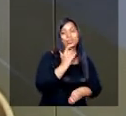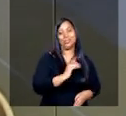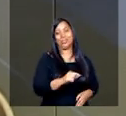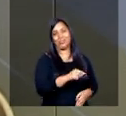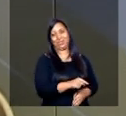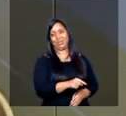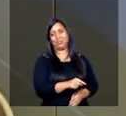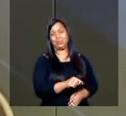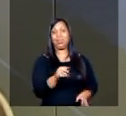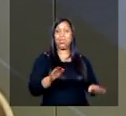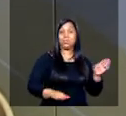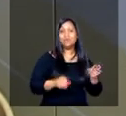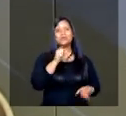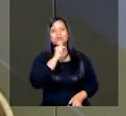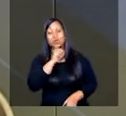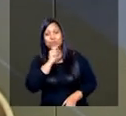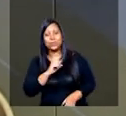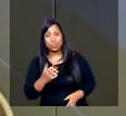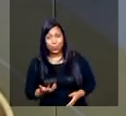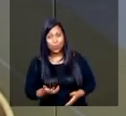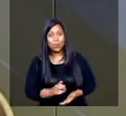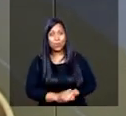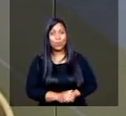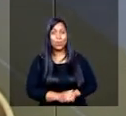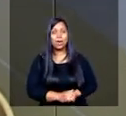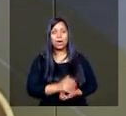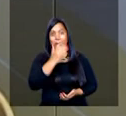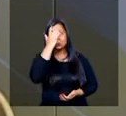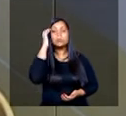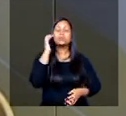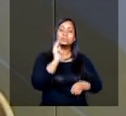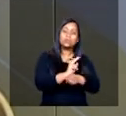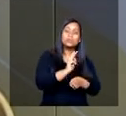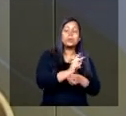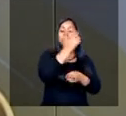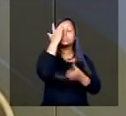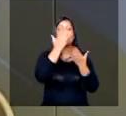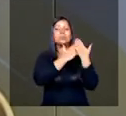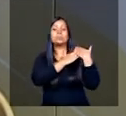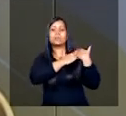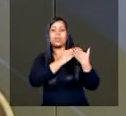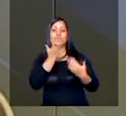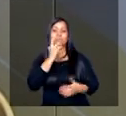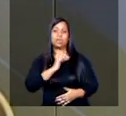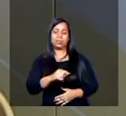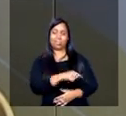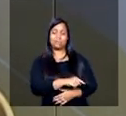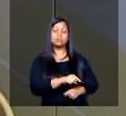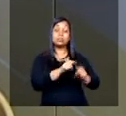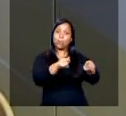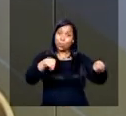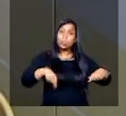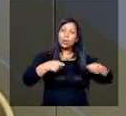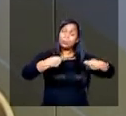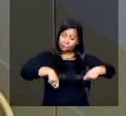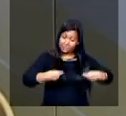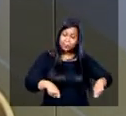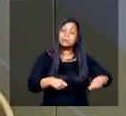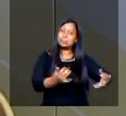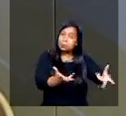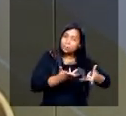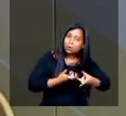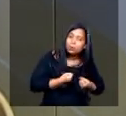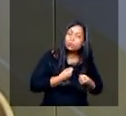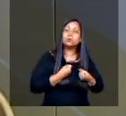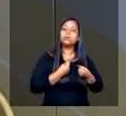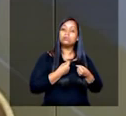criança, às vezes a avó. Né? Os cuidadores, as pessoas responsáveis por essa criança. Então, o ambiente, ele precisa ser